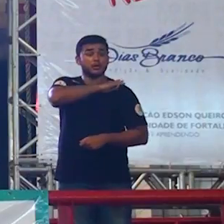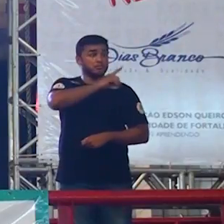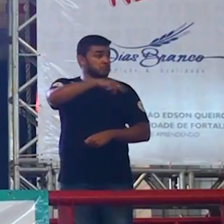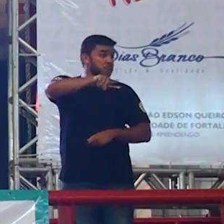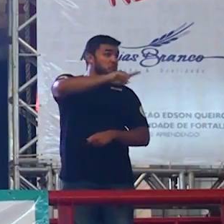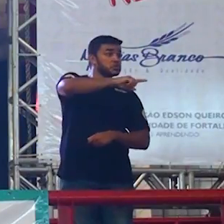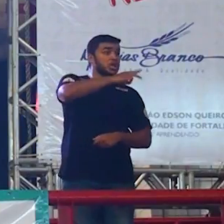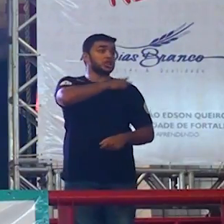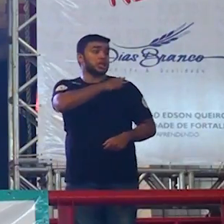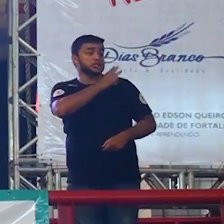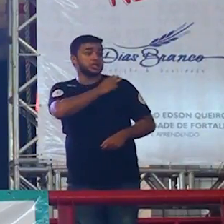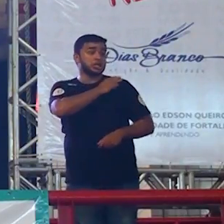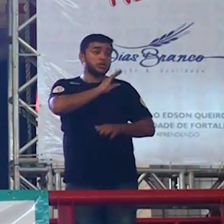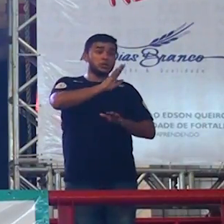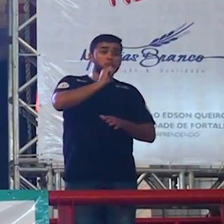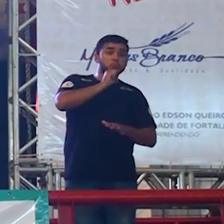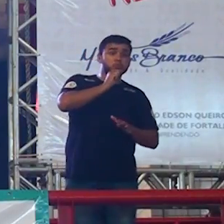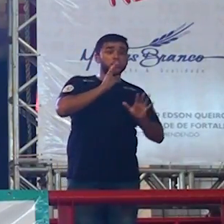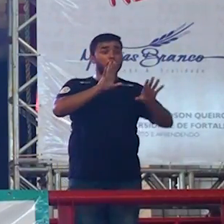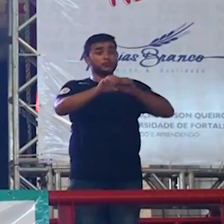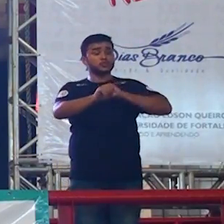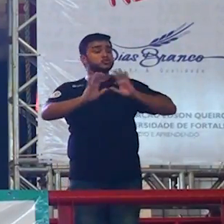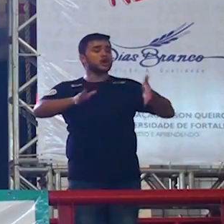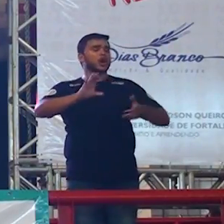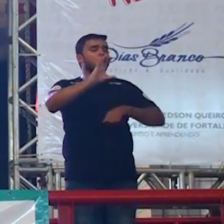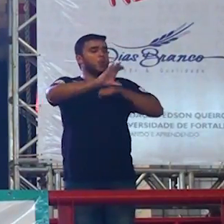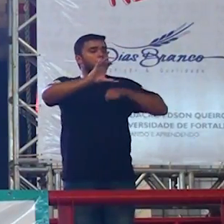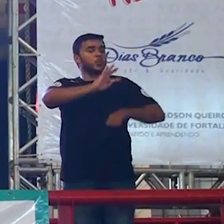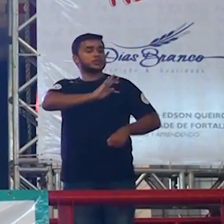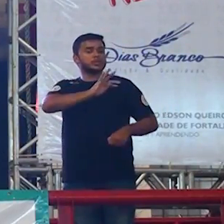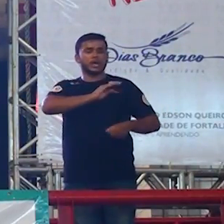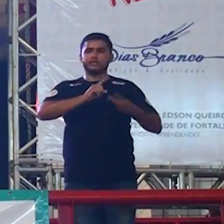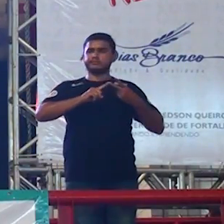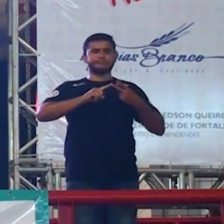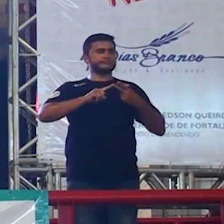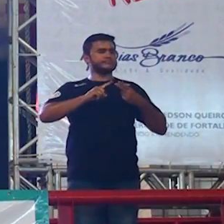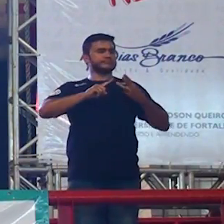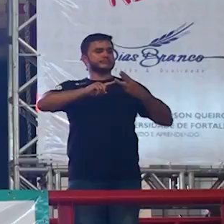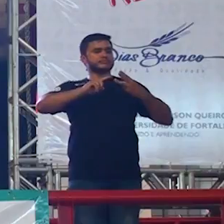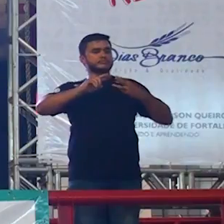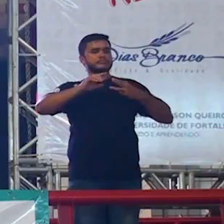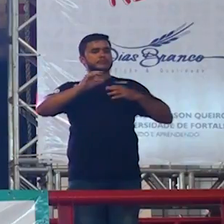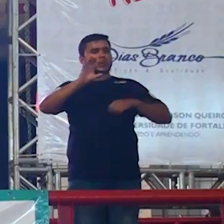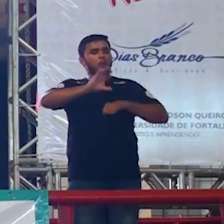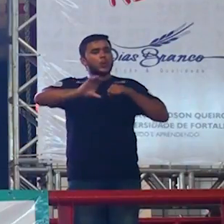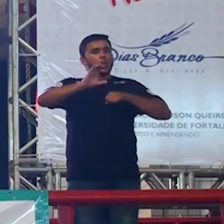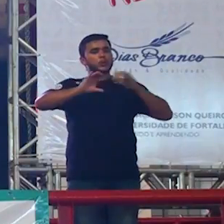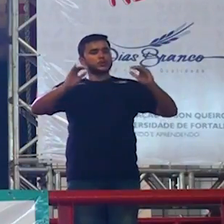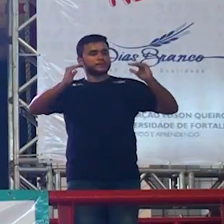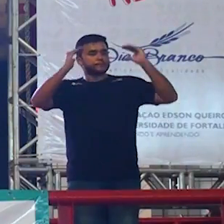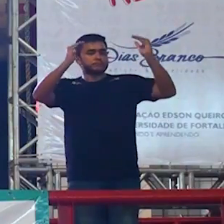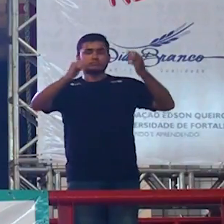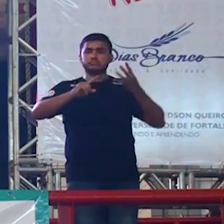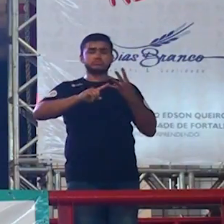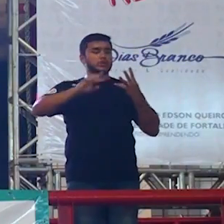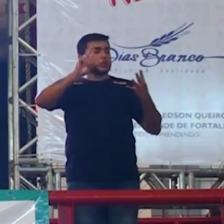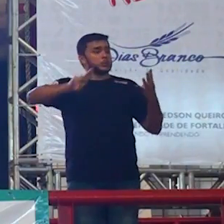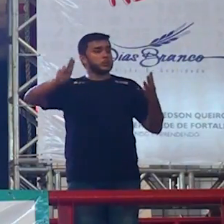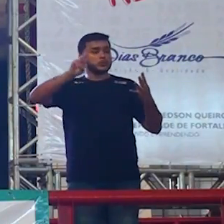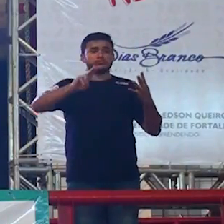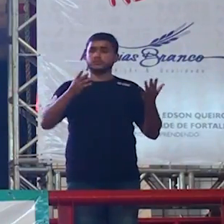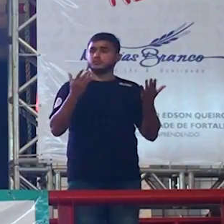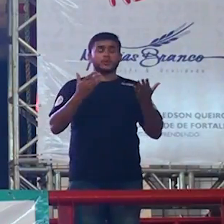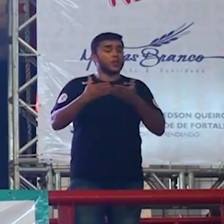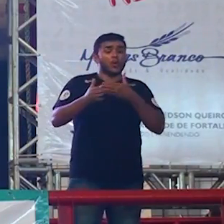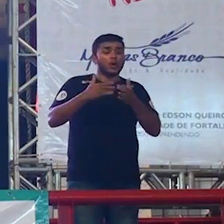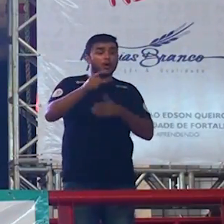fazendo o 3º ano. No seu curso técnico, no nível superior, na universidade. Na